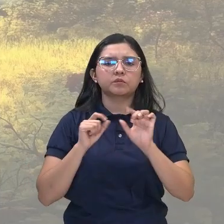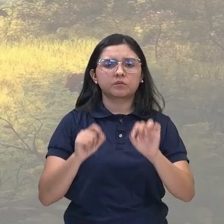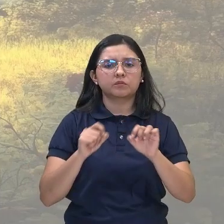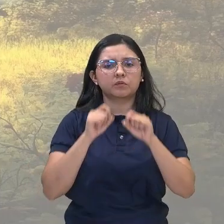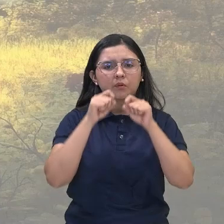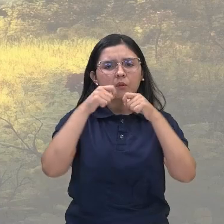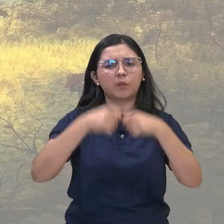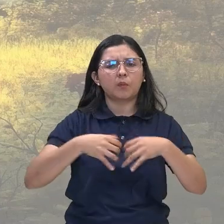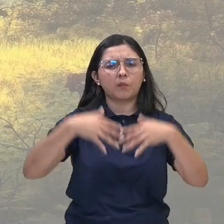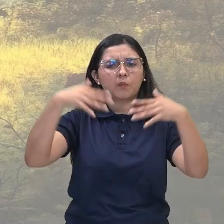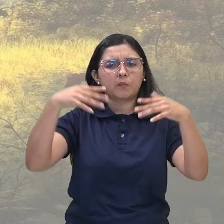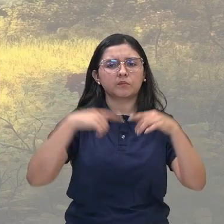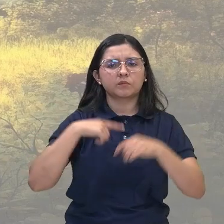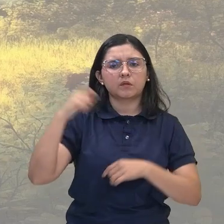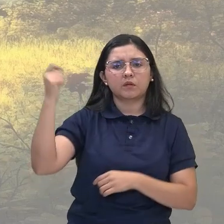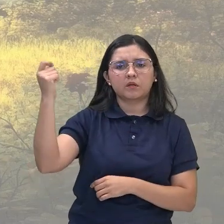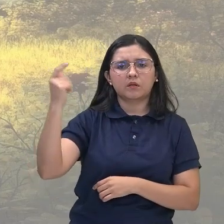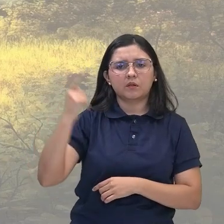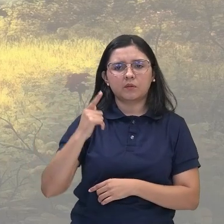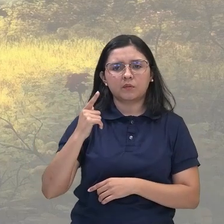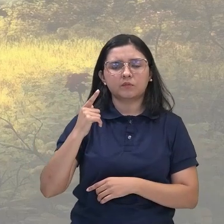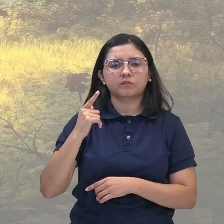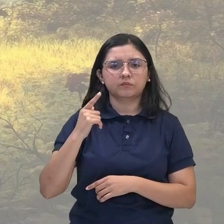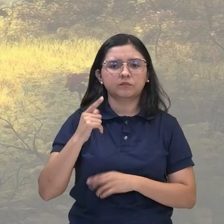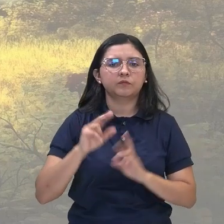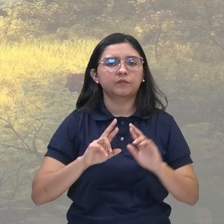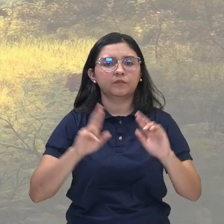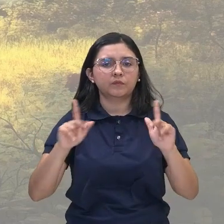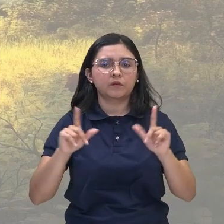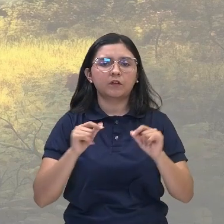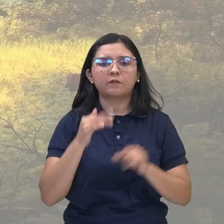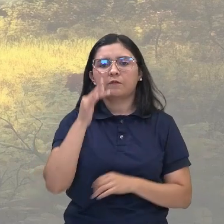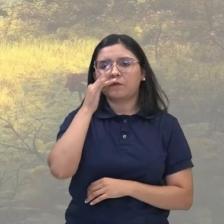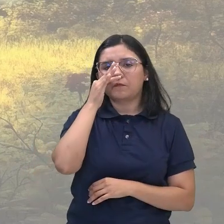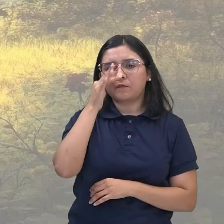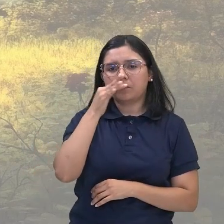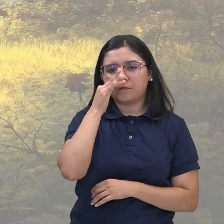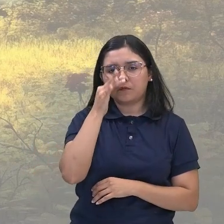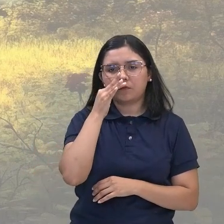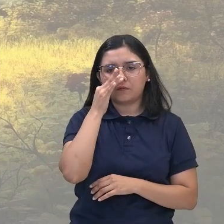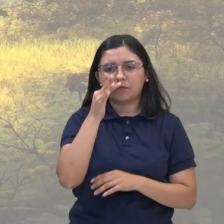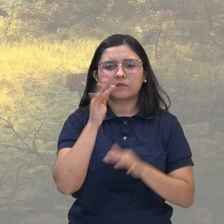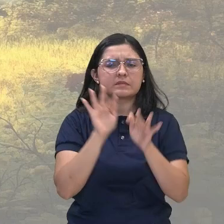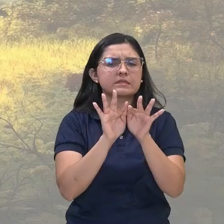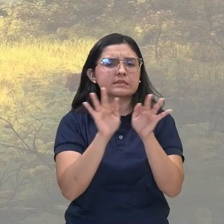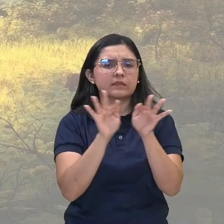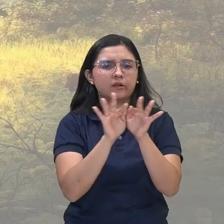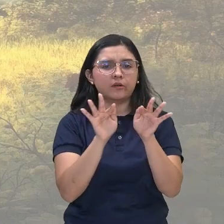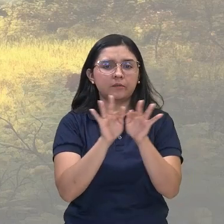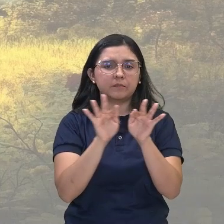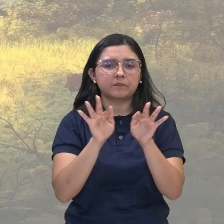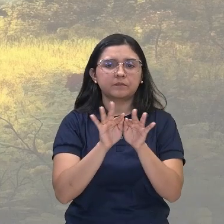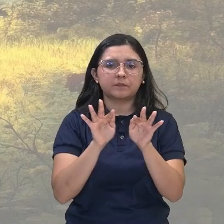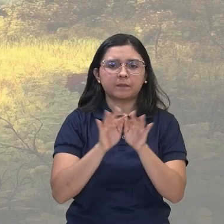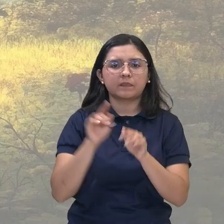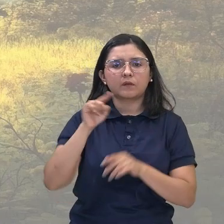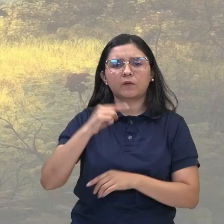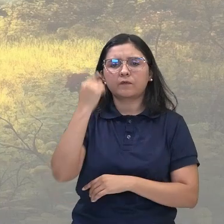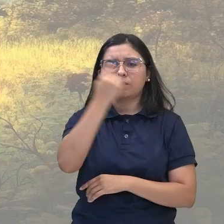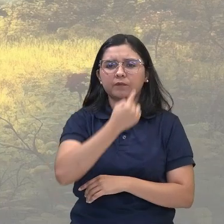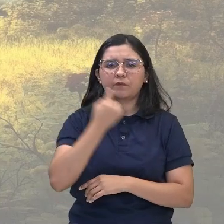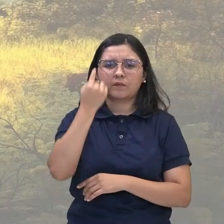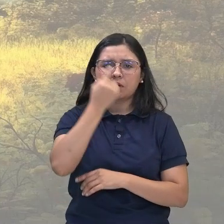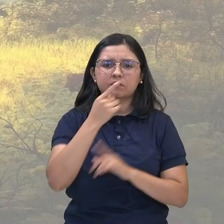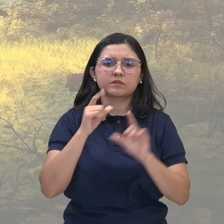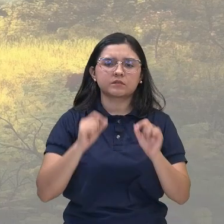quem a luz do sol em vão se atreve. Papoula, ou rosa delicada e fina, te cobre as faces, que são